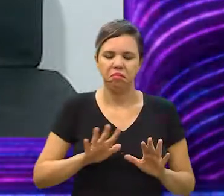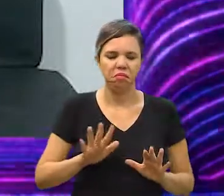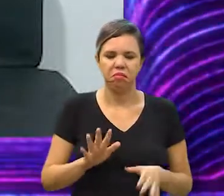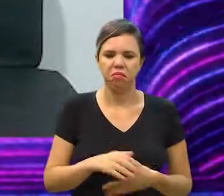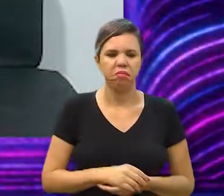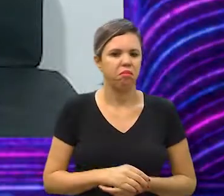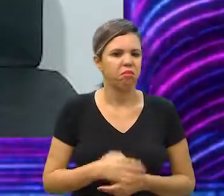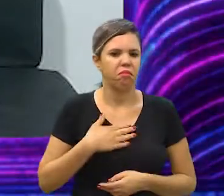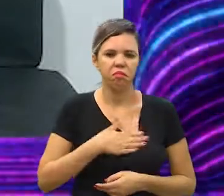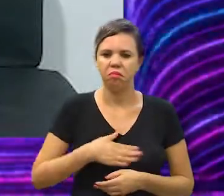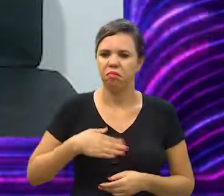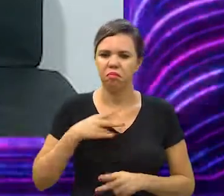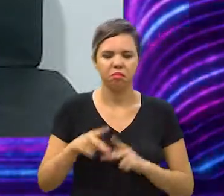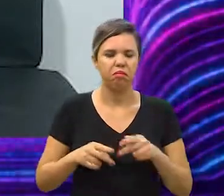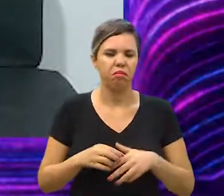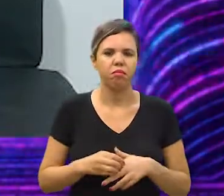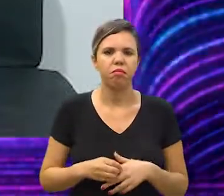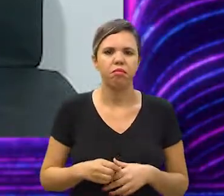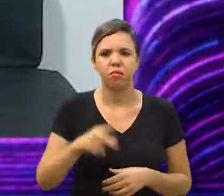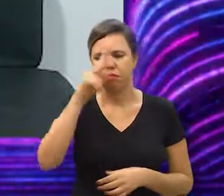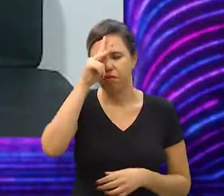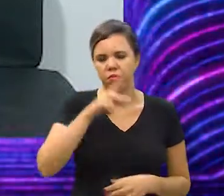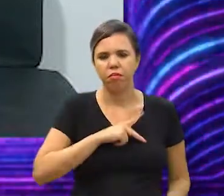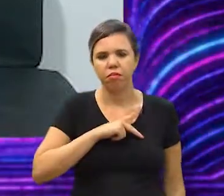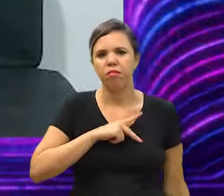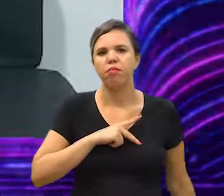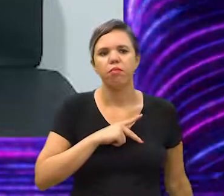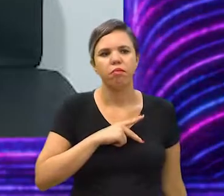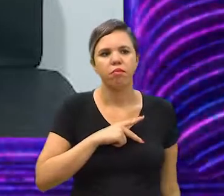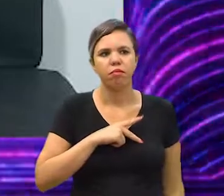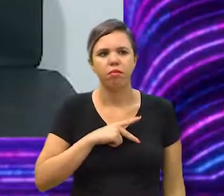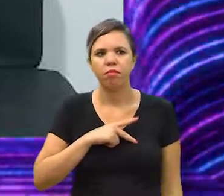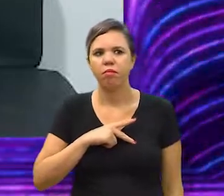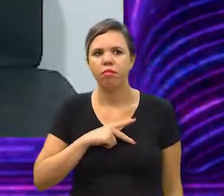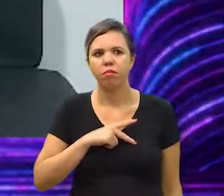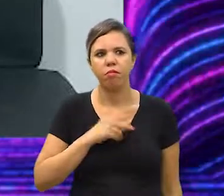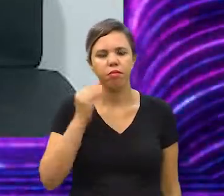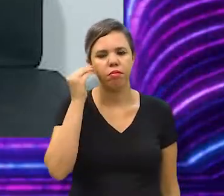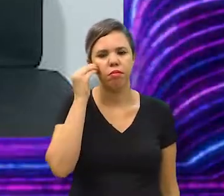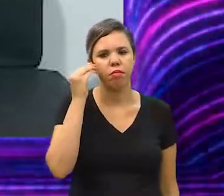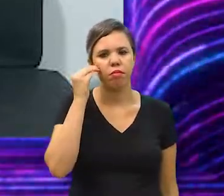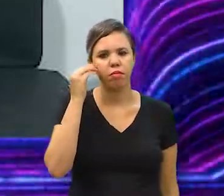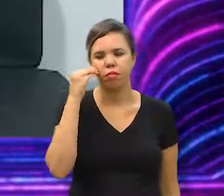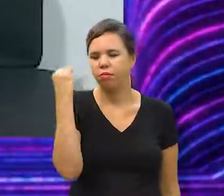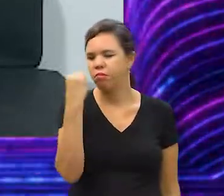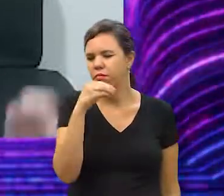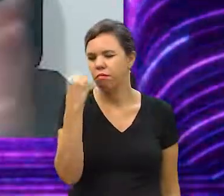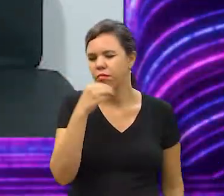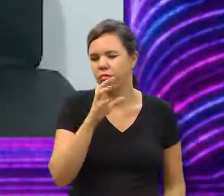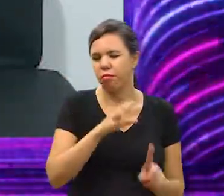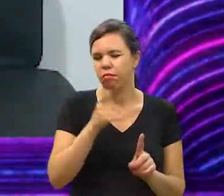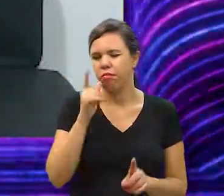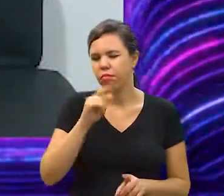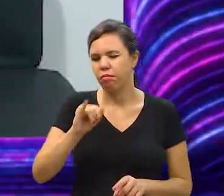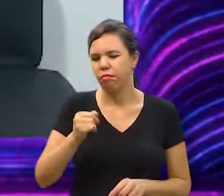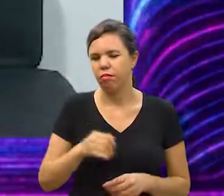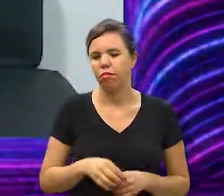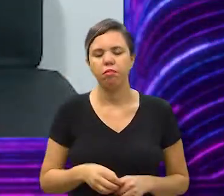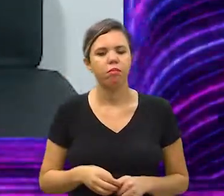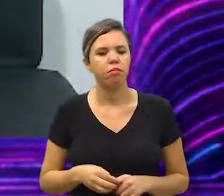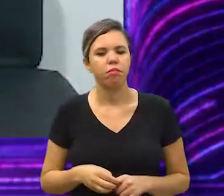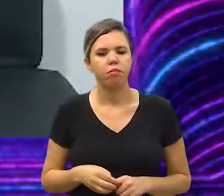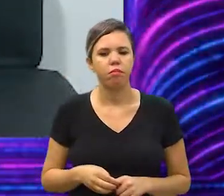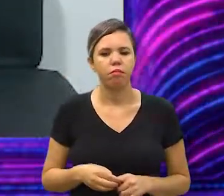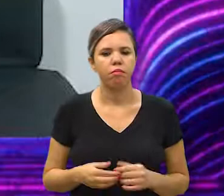bem no bem das pessoas, mas no bem próprio, né, na questão de ele tentar manipular as pessoas para conseguir coisas para ele.